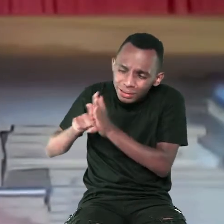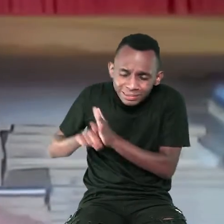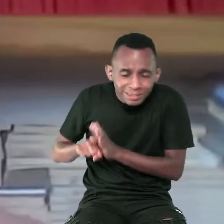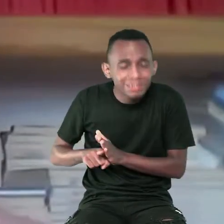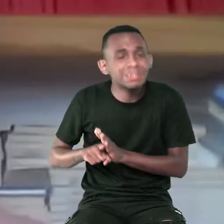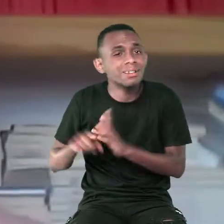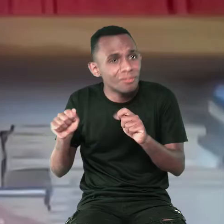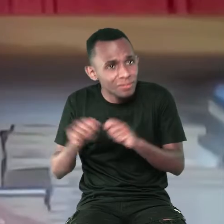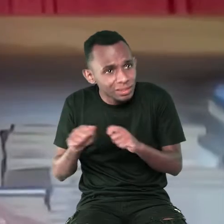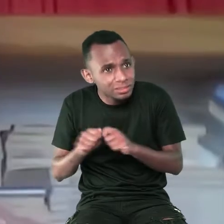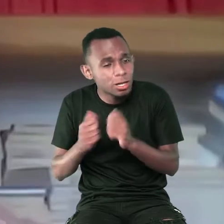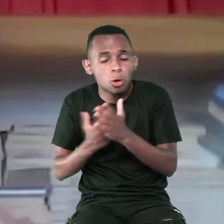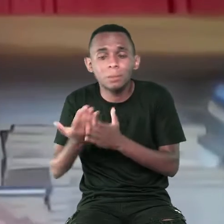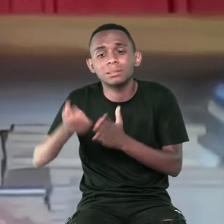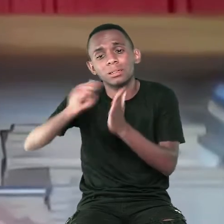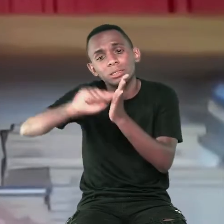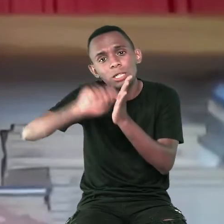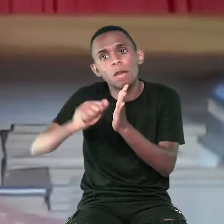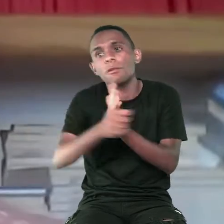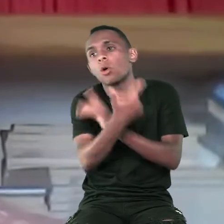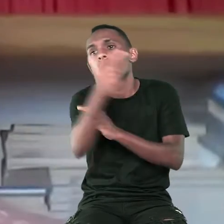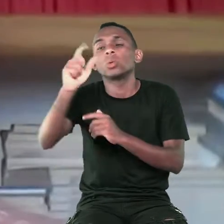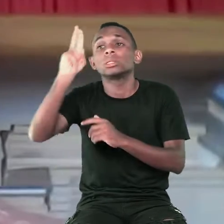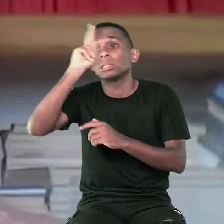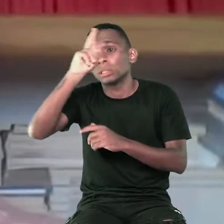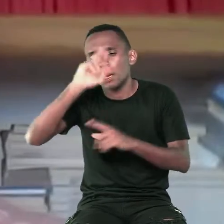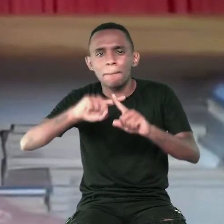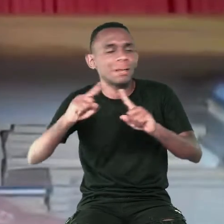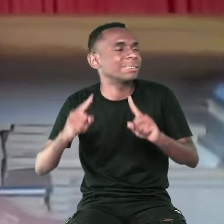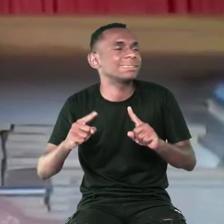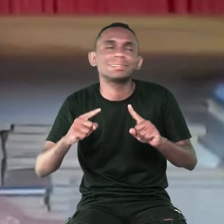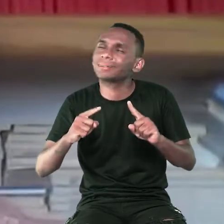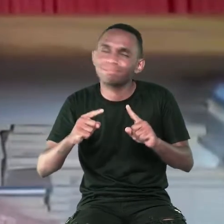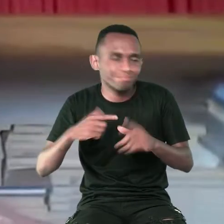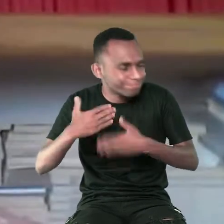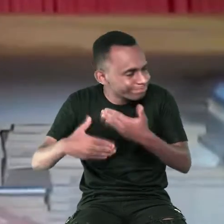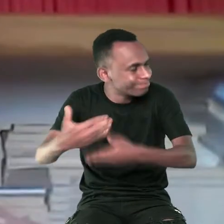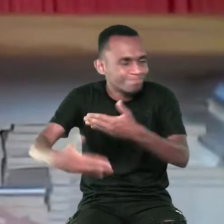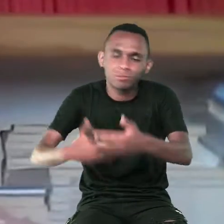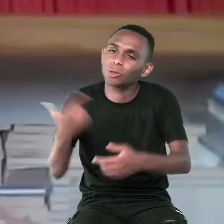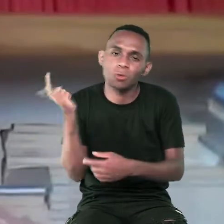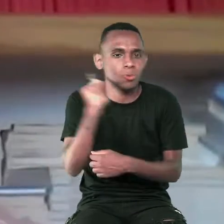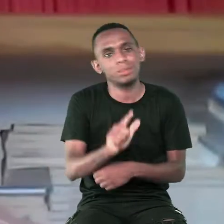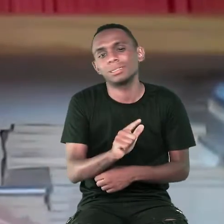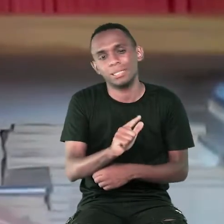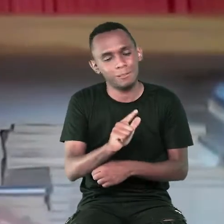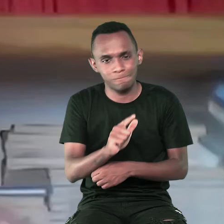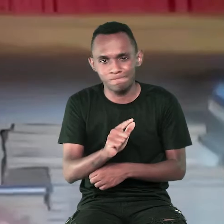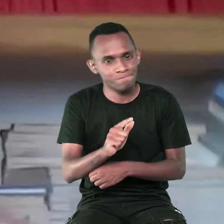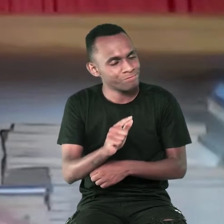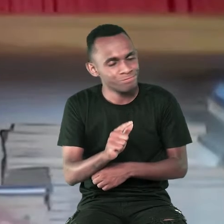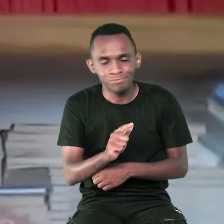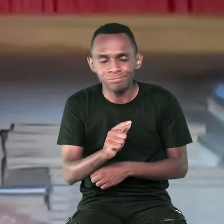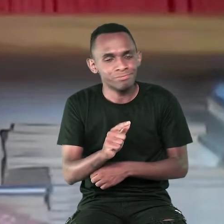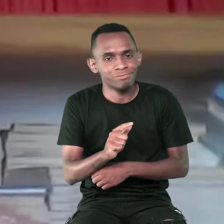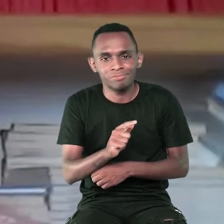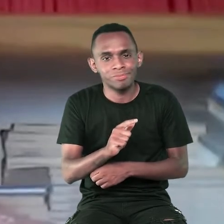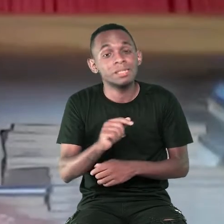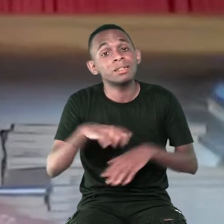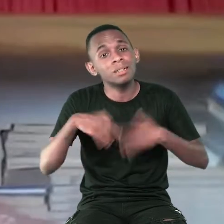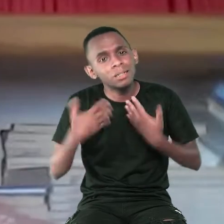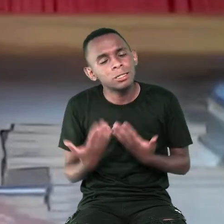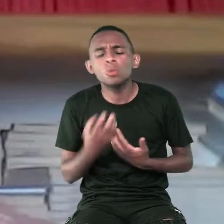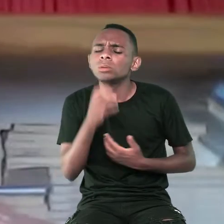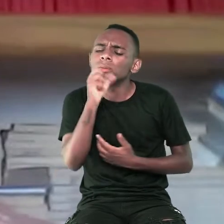comecei a escrever outras histórias, mas nenhuma ia para frente, assim, nenhuma se desenrolava. E